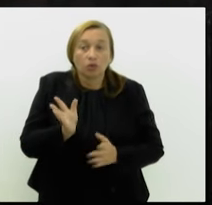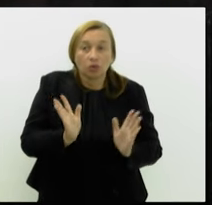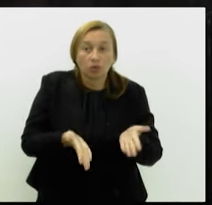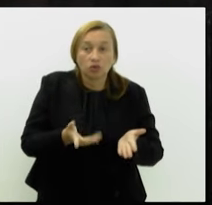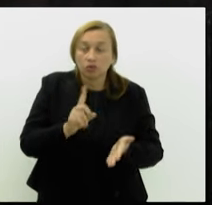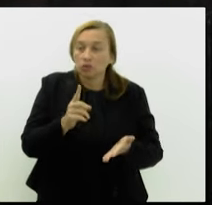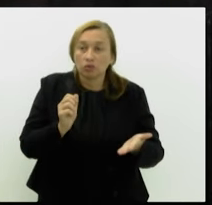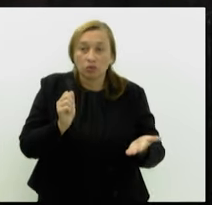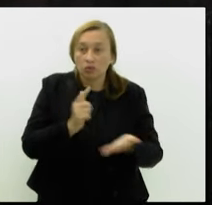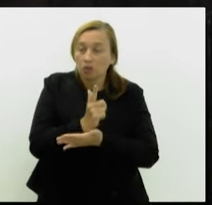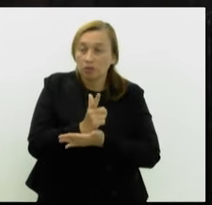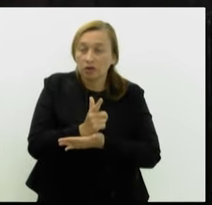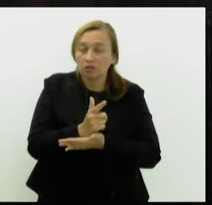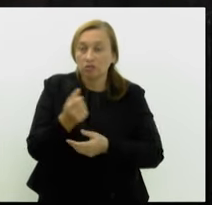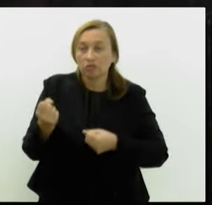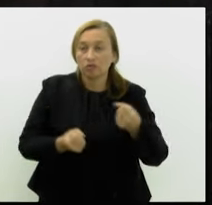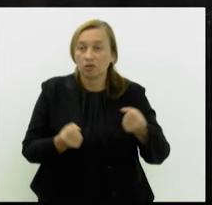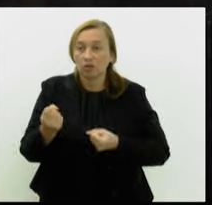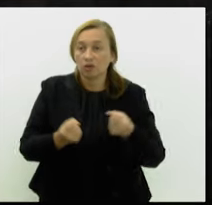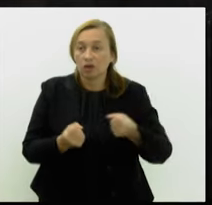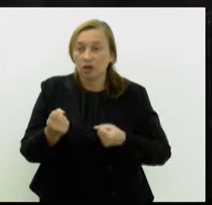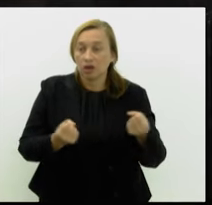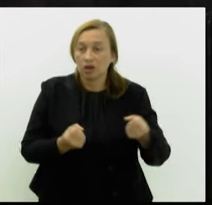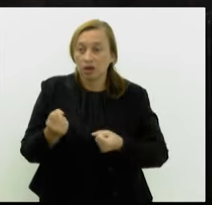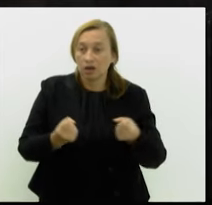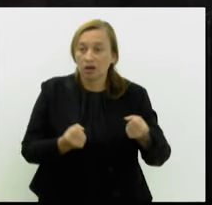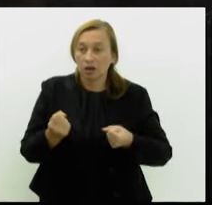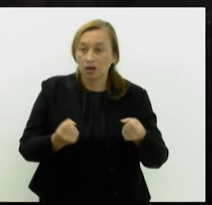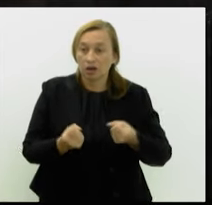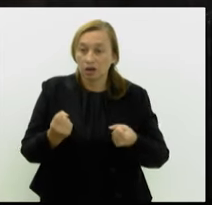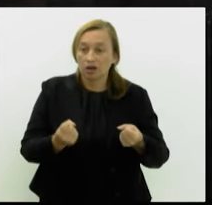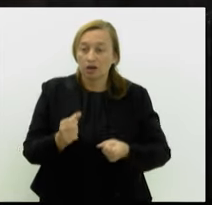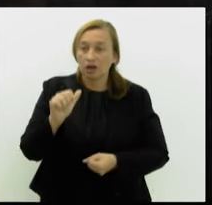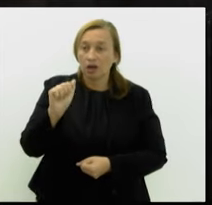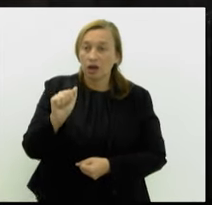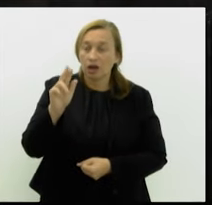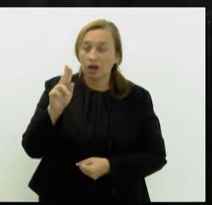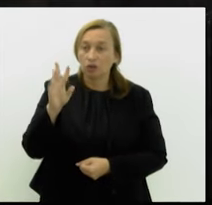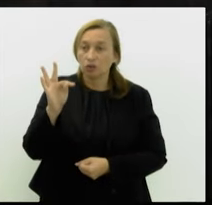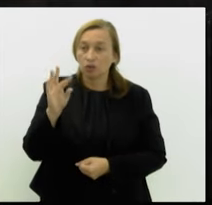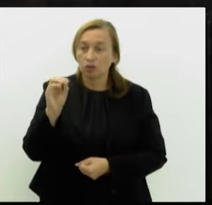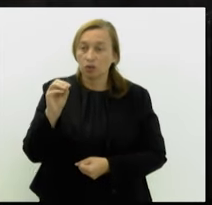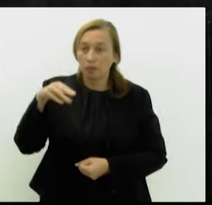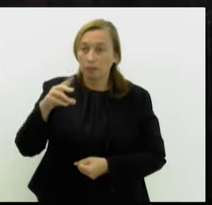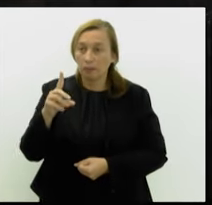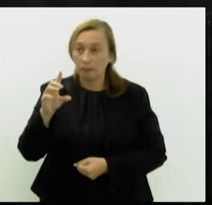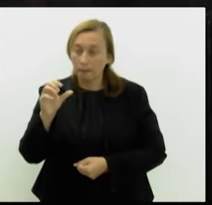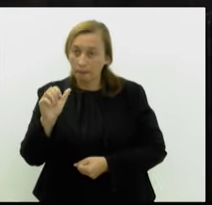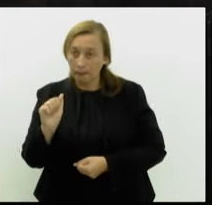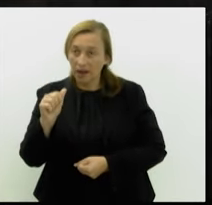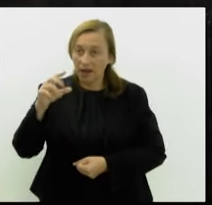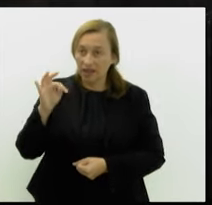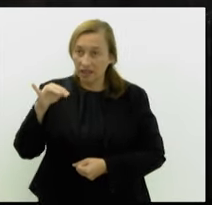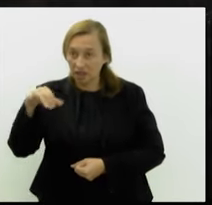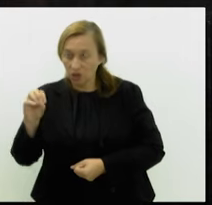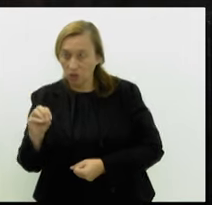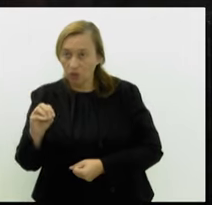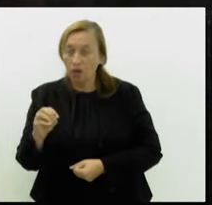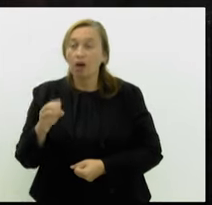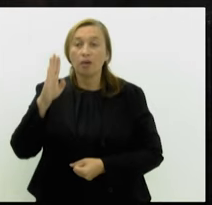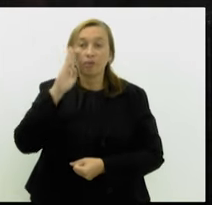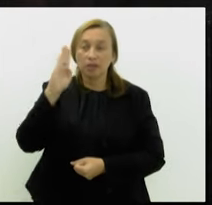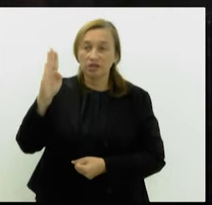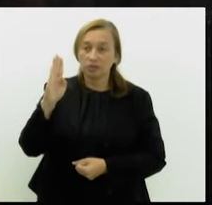carro automático, que para muitos é fundamental, né, principalmente para o